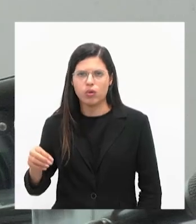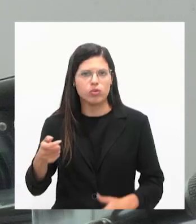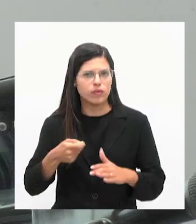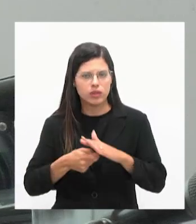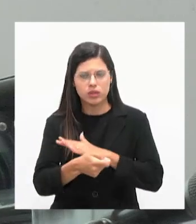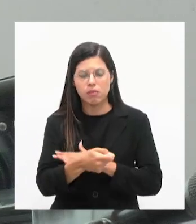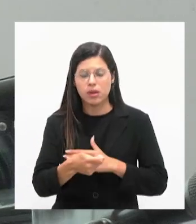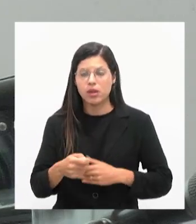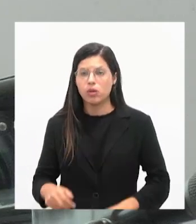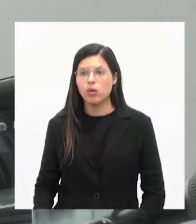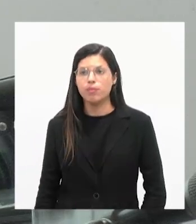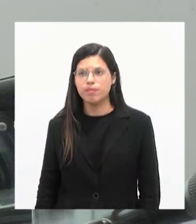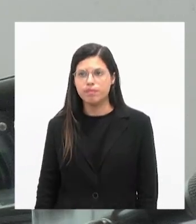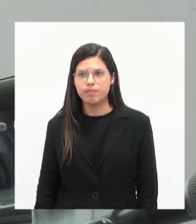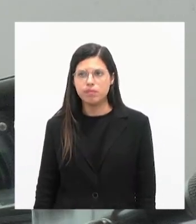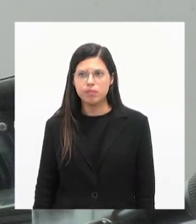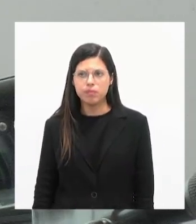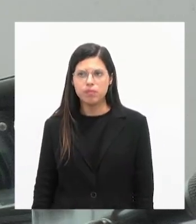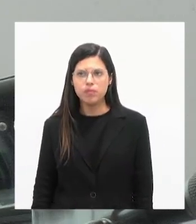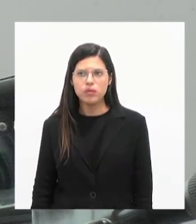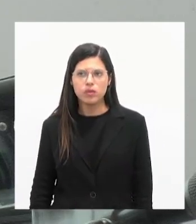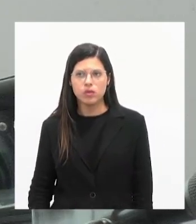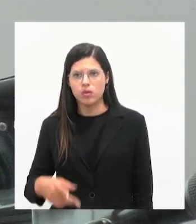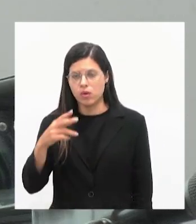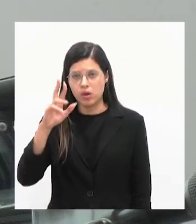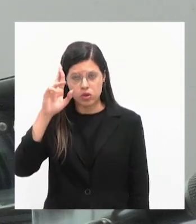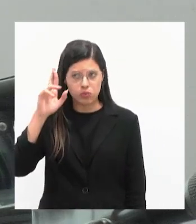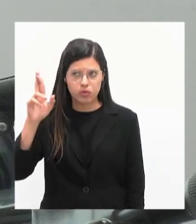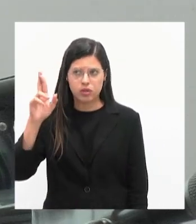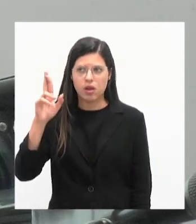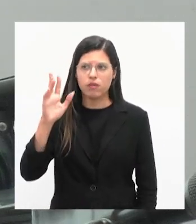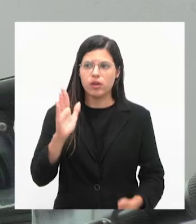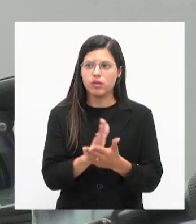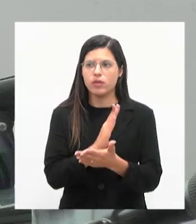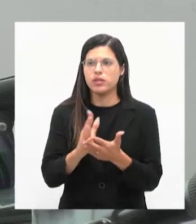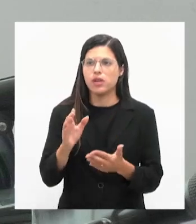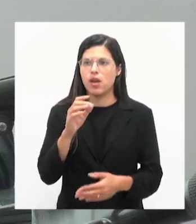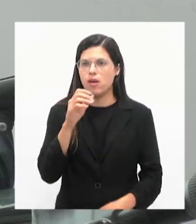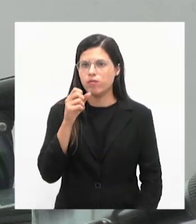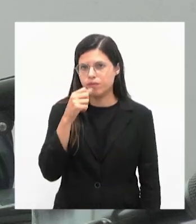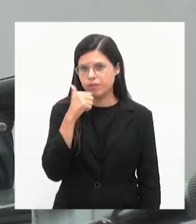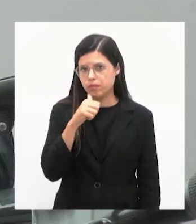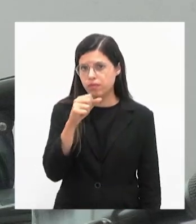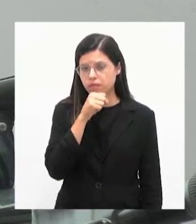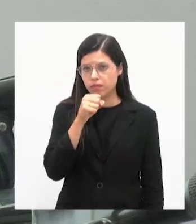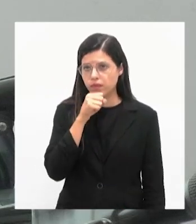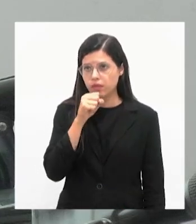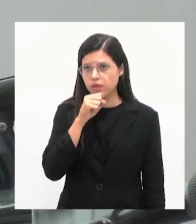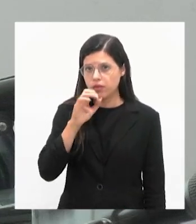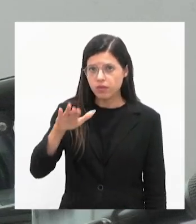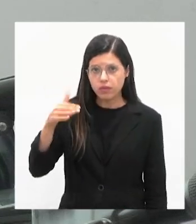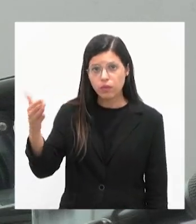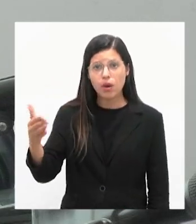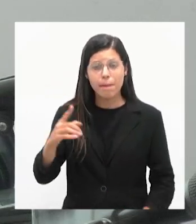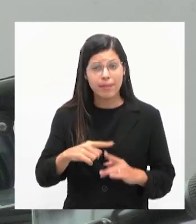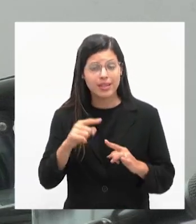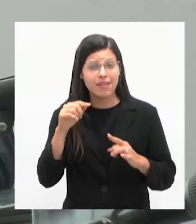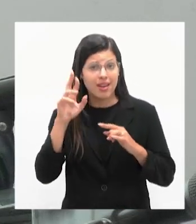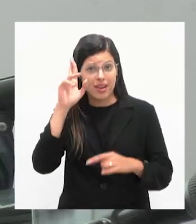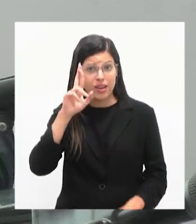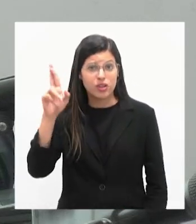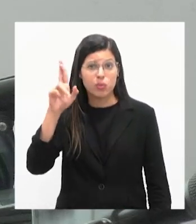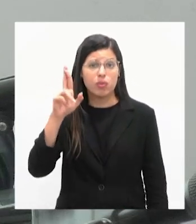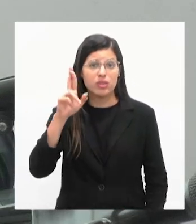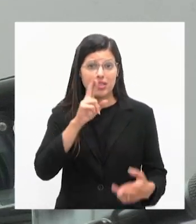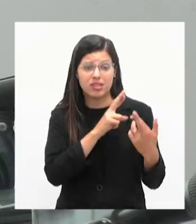o proprietário, que no caso muitas vezes é a avó daquele rapaz, ela está ali do lado de fora, mas ela é a titular, ela que tem que ir lá tratar